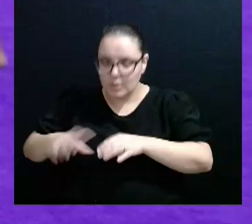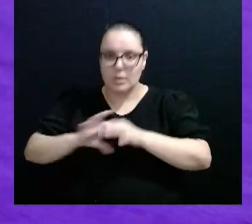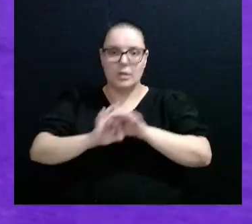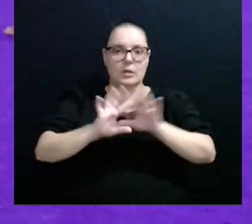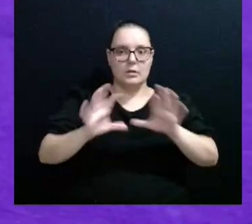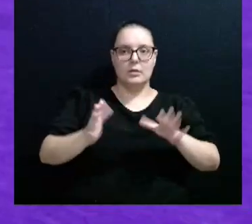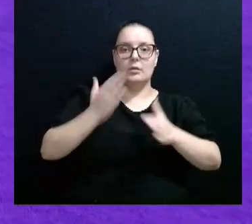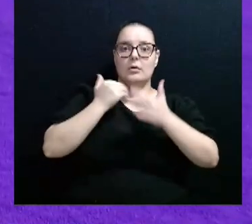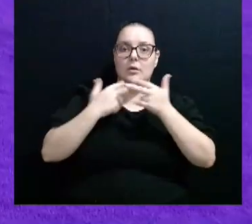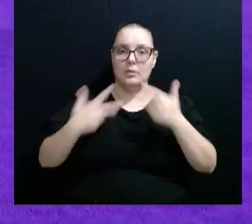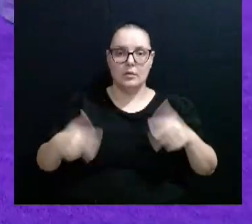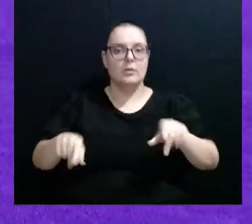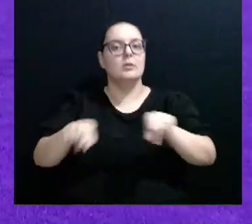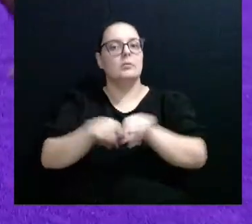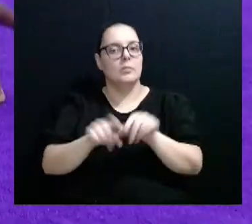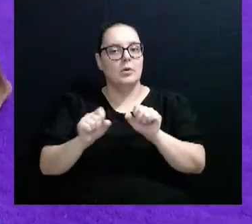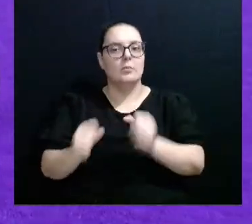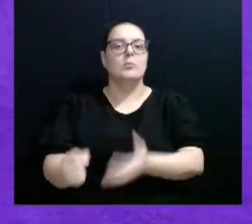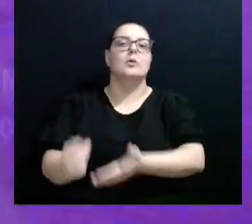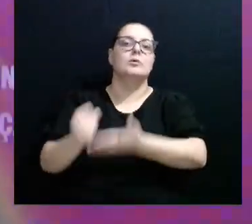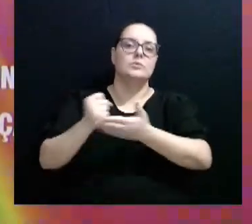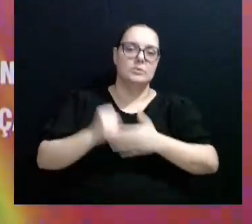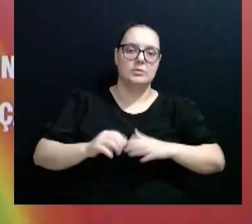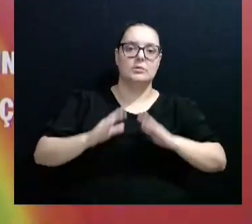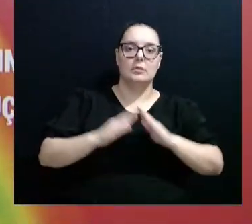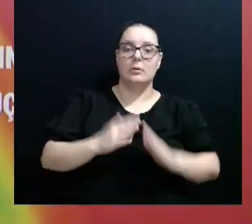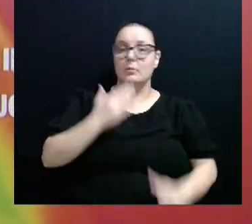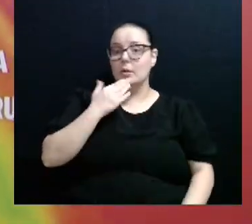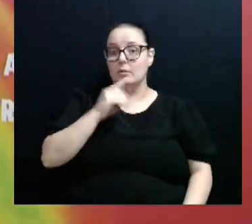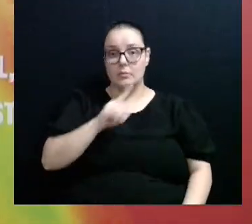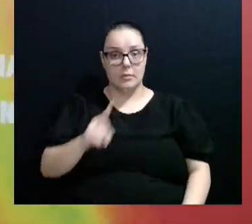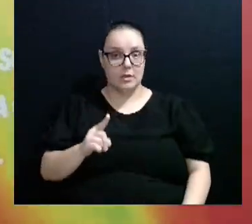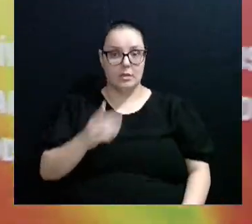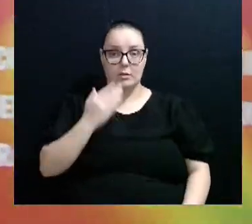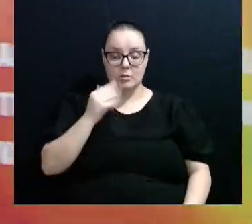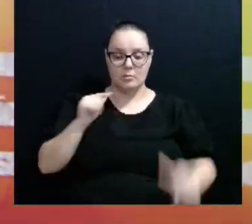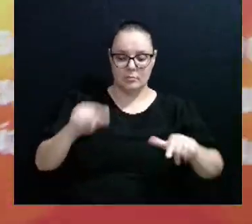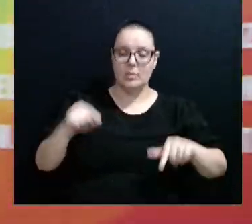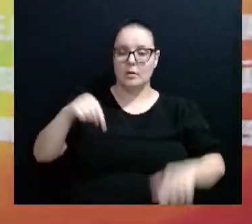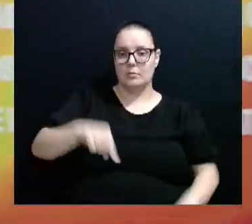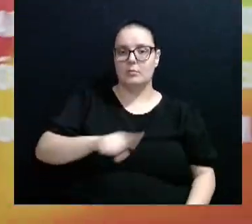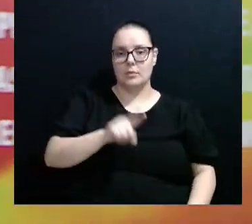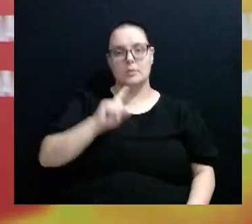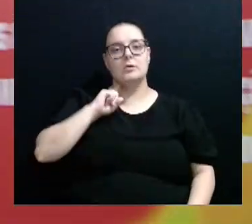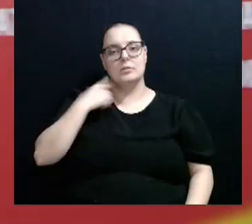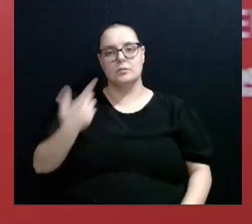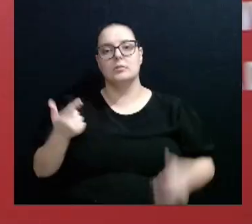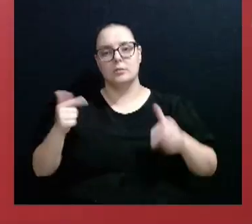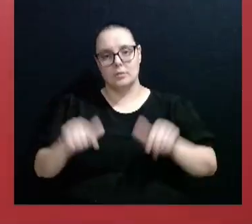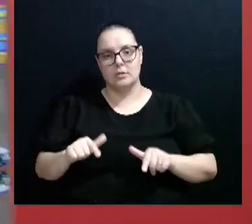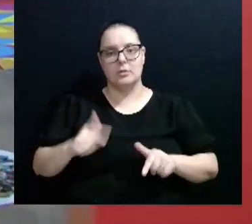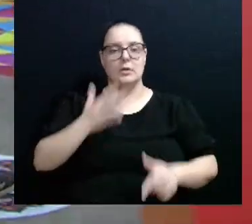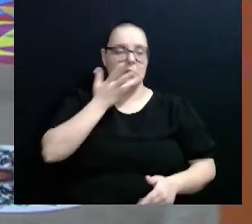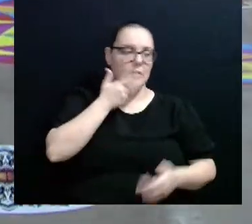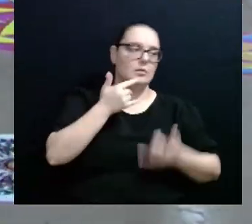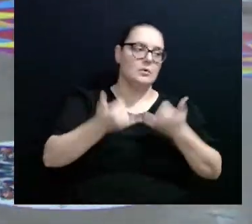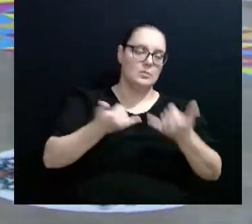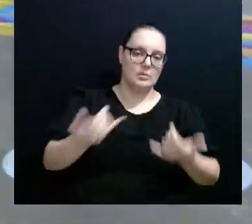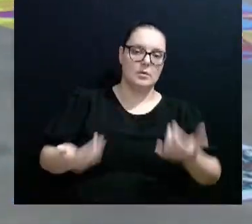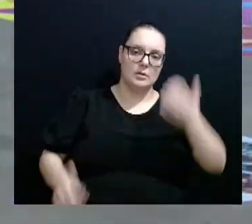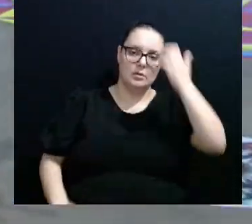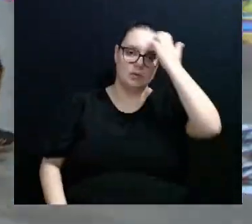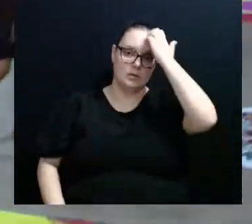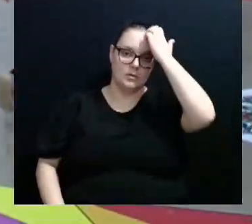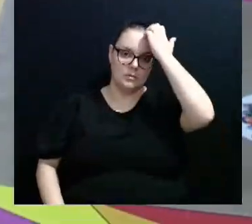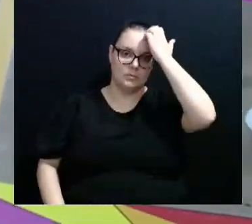Alimentação também pode trazer de casa, a gente só pede que não se alimente no espaço para não sujar o espaço que as crianças estão brincando, mas nós temos uma cafeteria